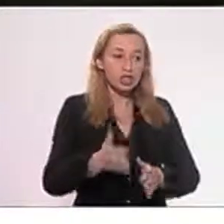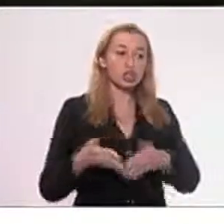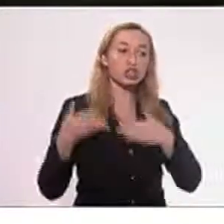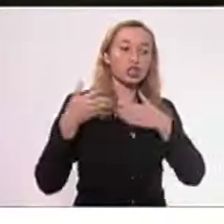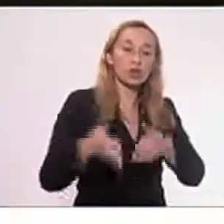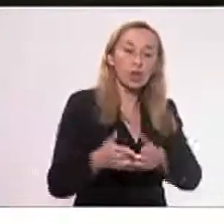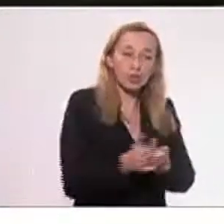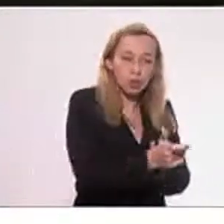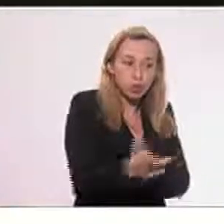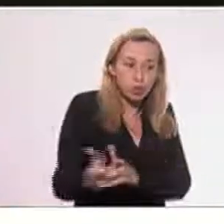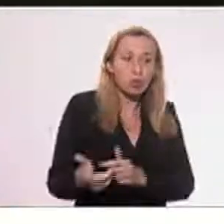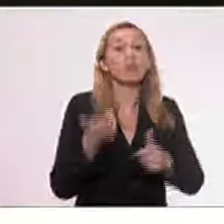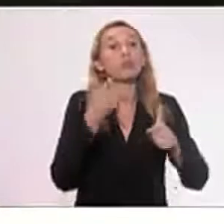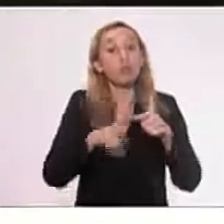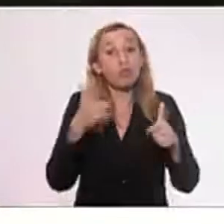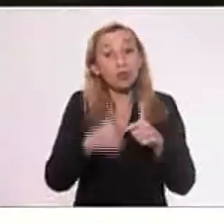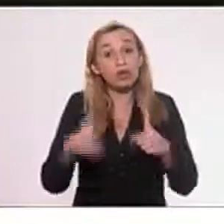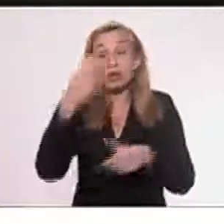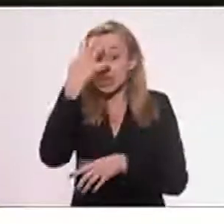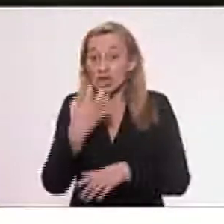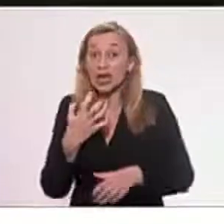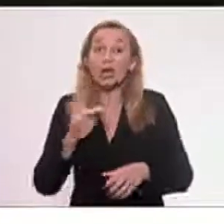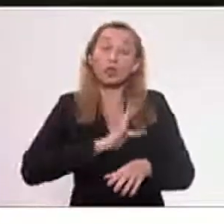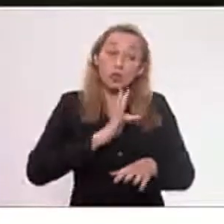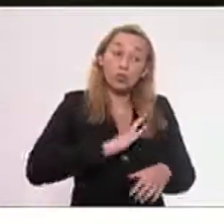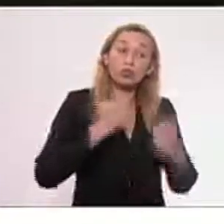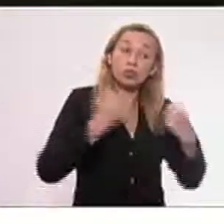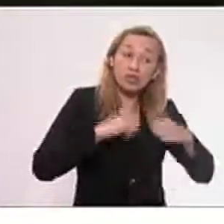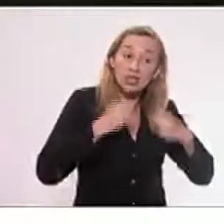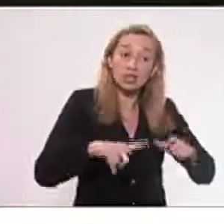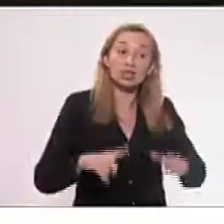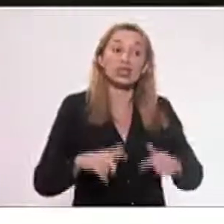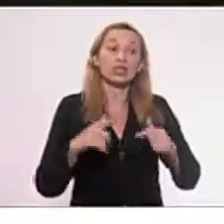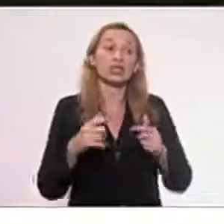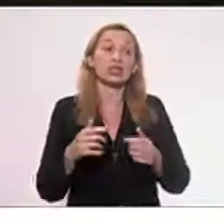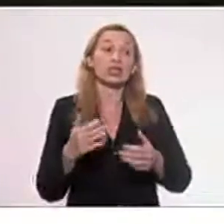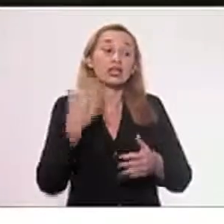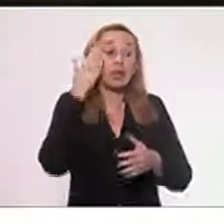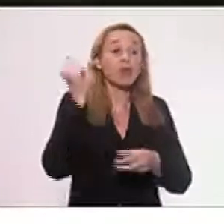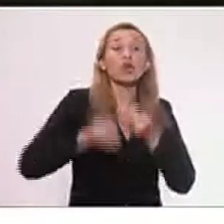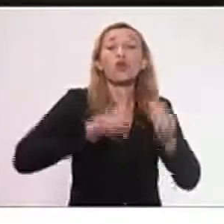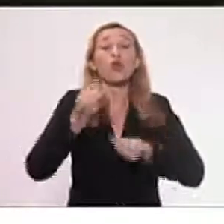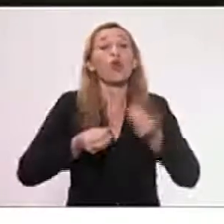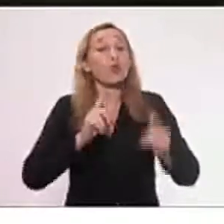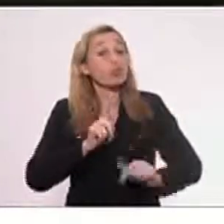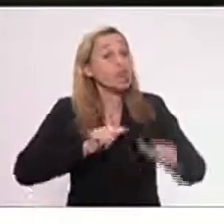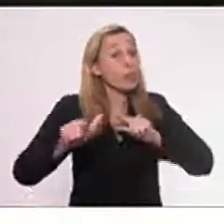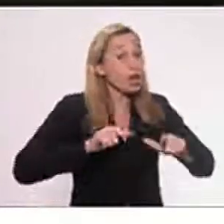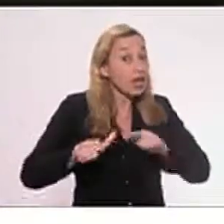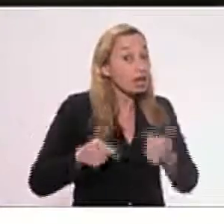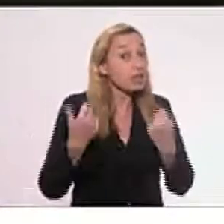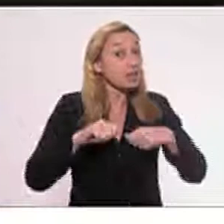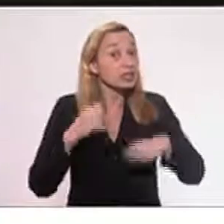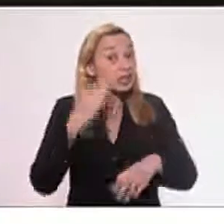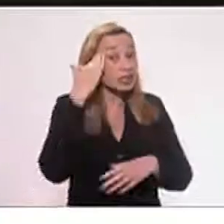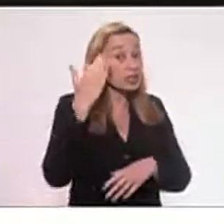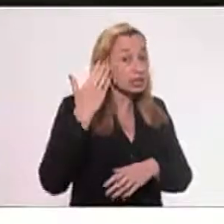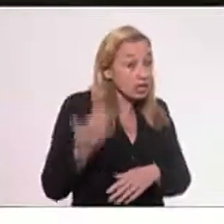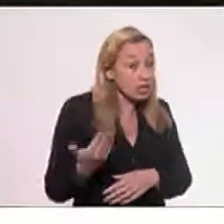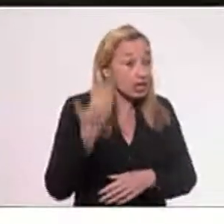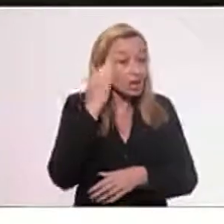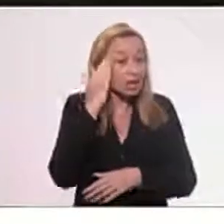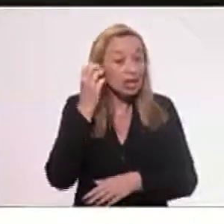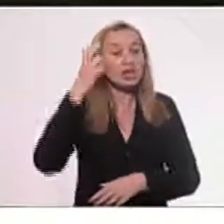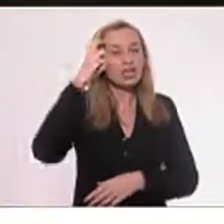problema a polícia precisa mudar seu modus operandi do abate e passar a entender que através de inteligência